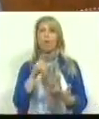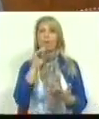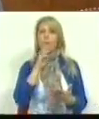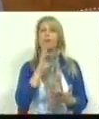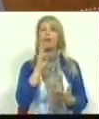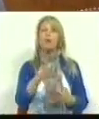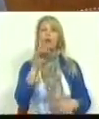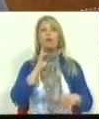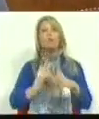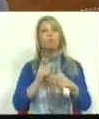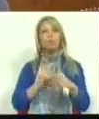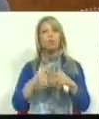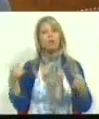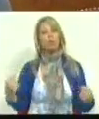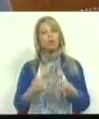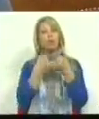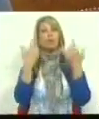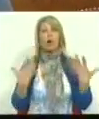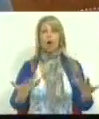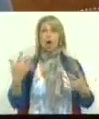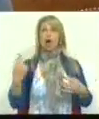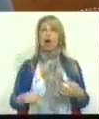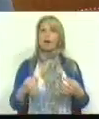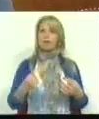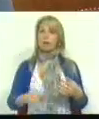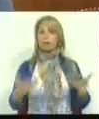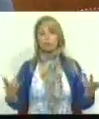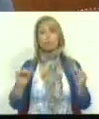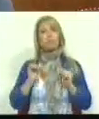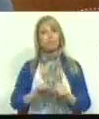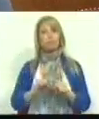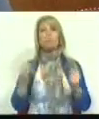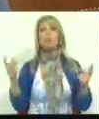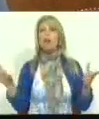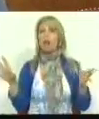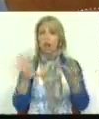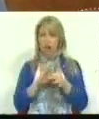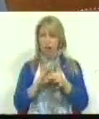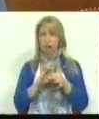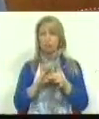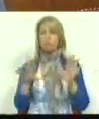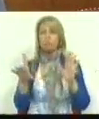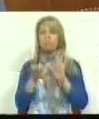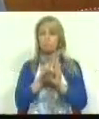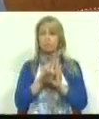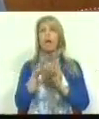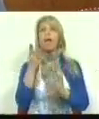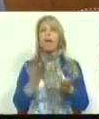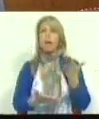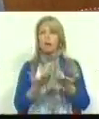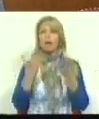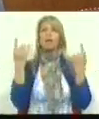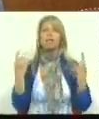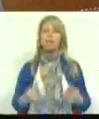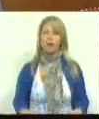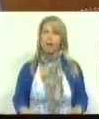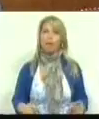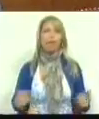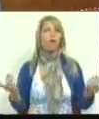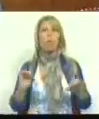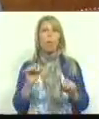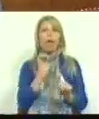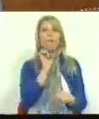positivamente ao desafio que enfrentamos. É uma lei equilibrada. É uma lei que não está cativa de